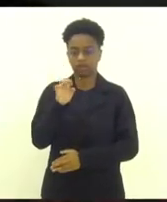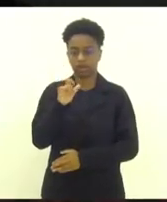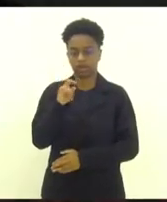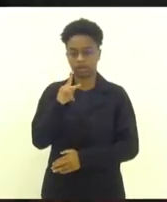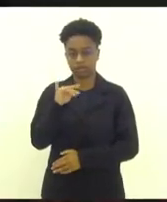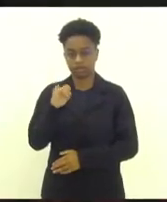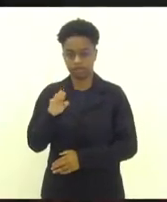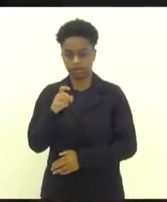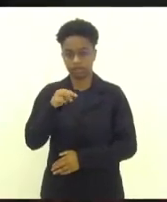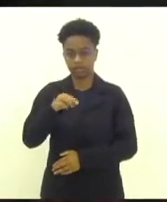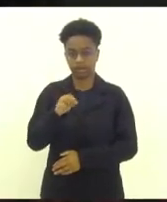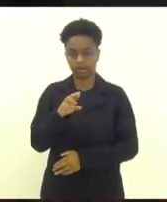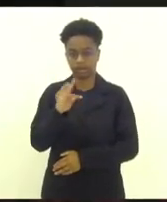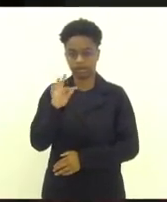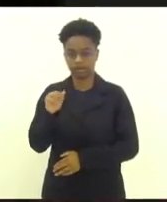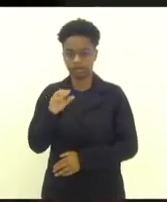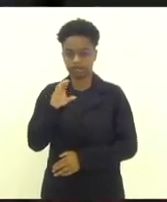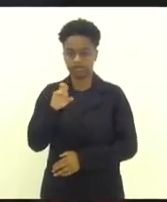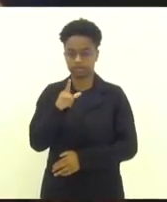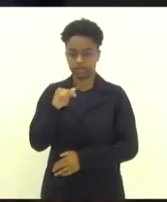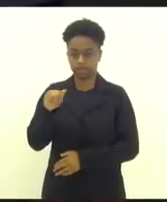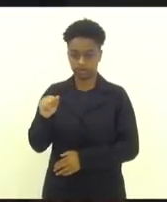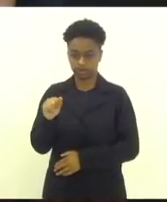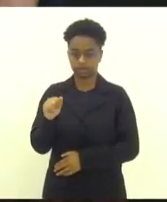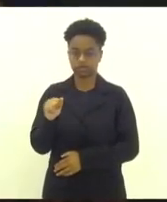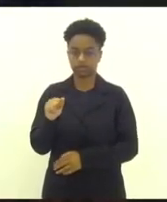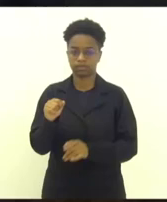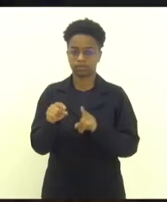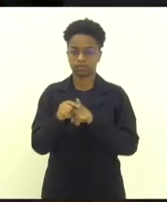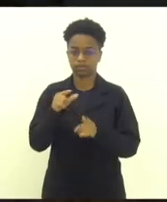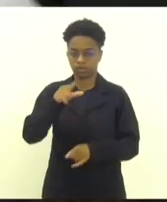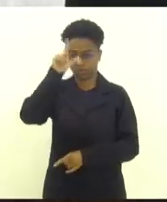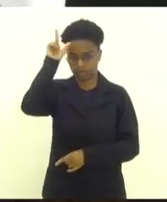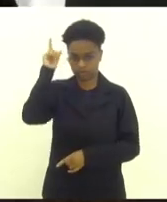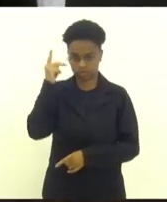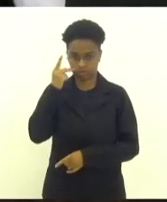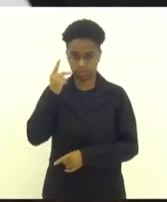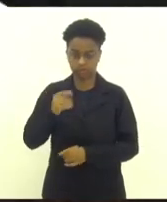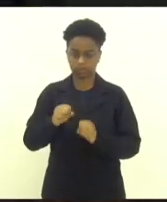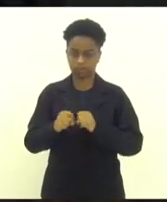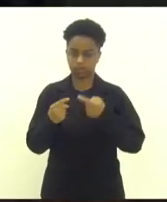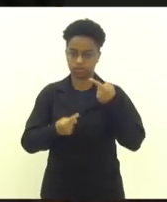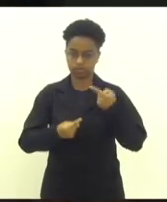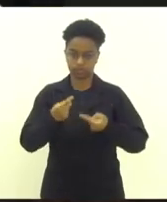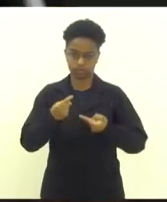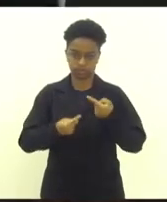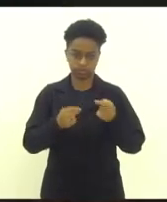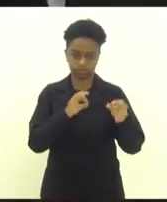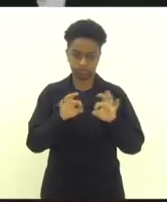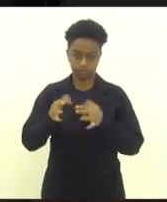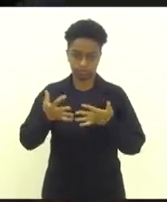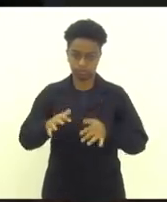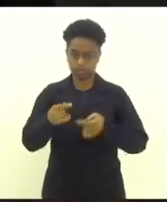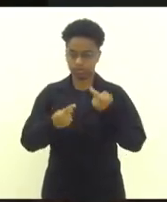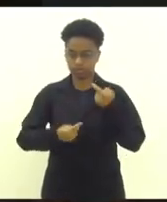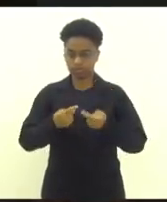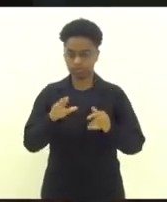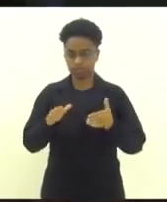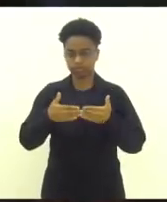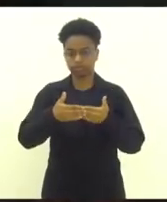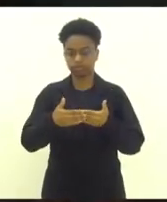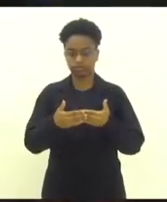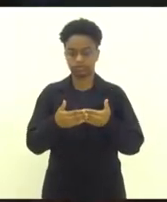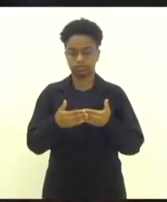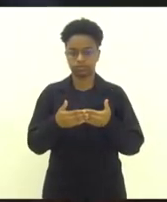Marta Rocha série Jordão relatora do vencido e Luiz Paulo em discussão 9 anos